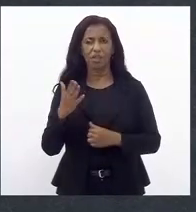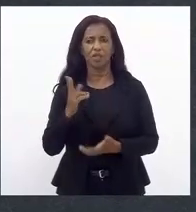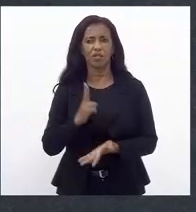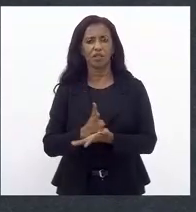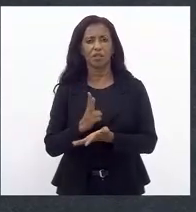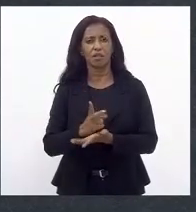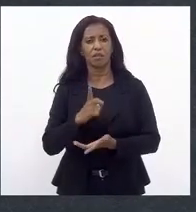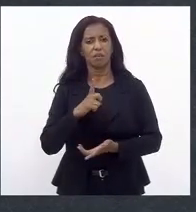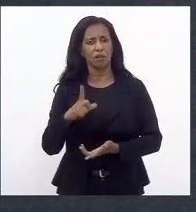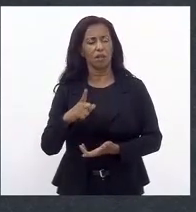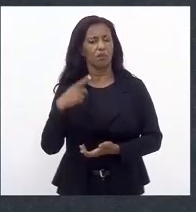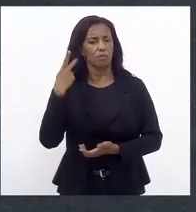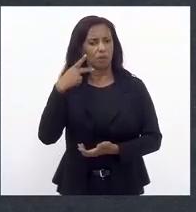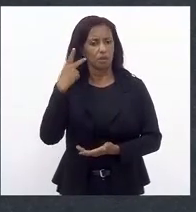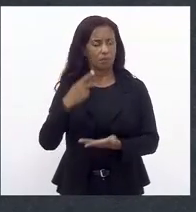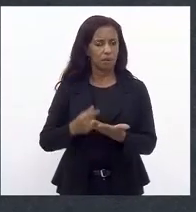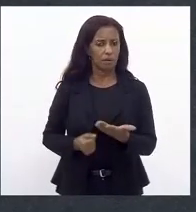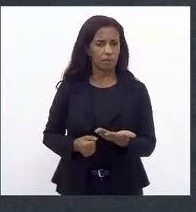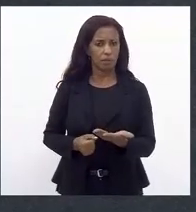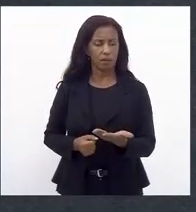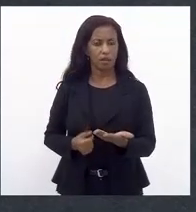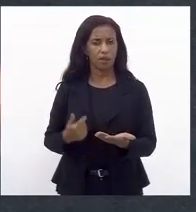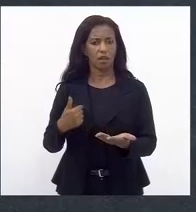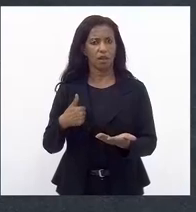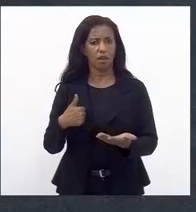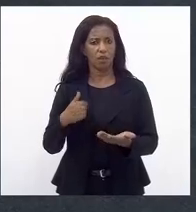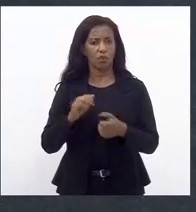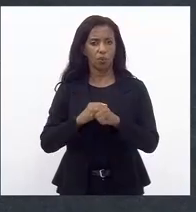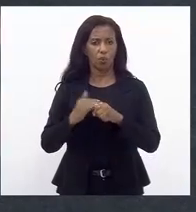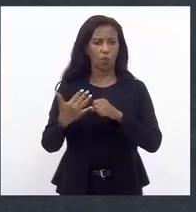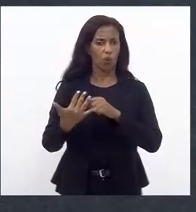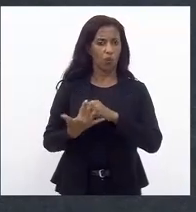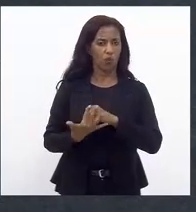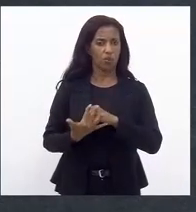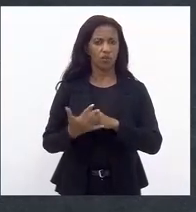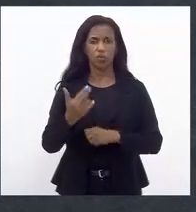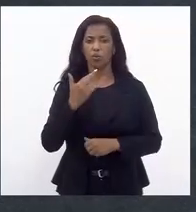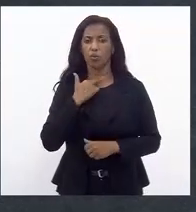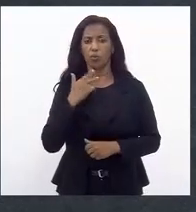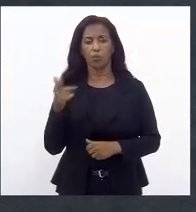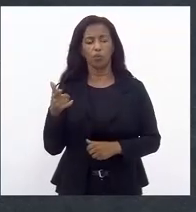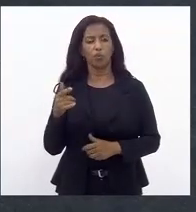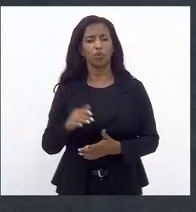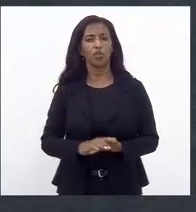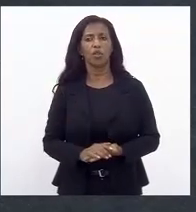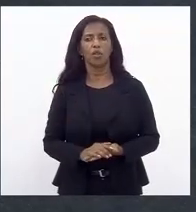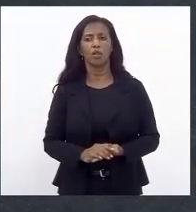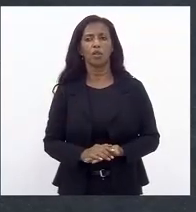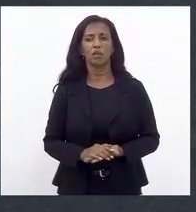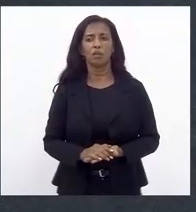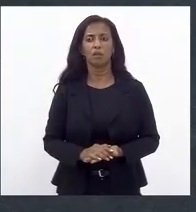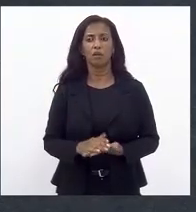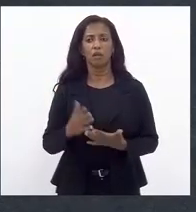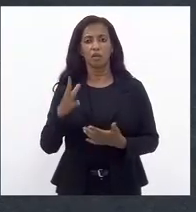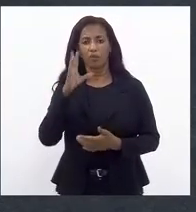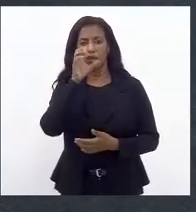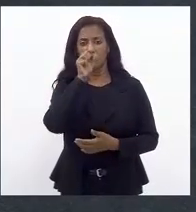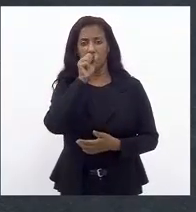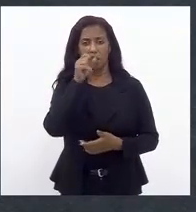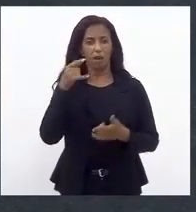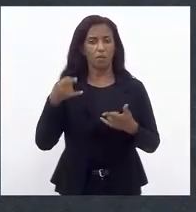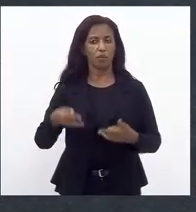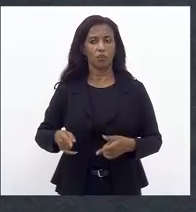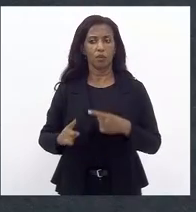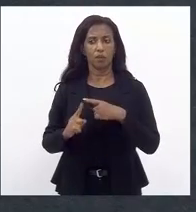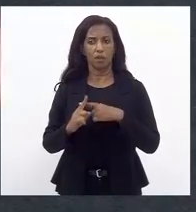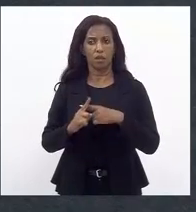gente sempre teve por esse parlamentar eu estava com convide não pôde ir ao velório nem podia sábado no